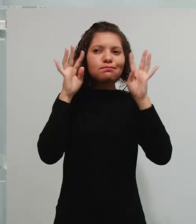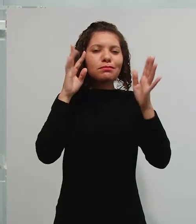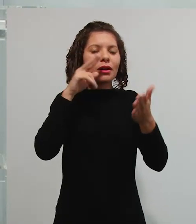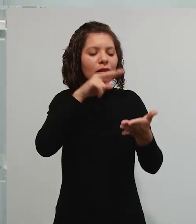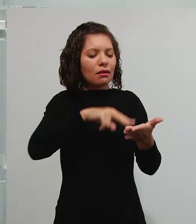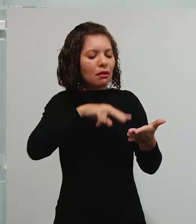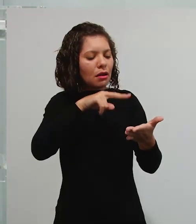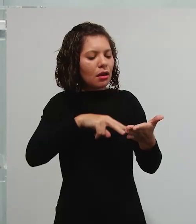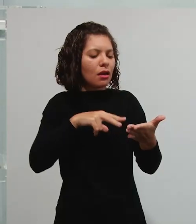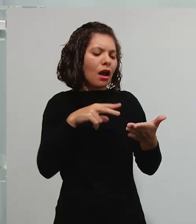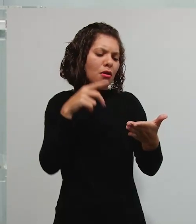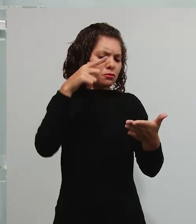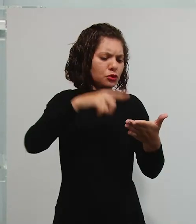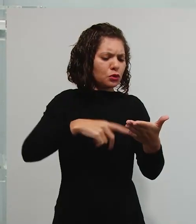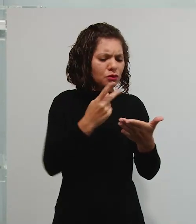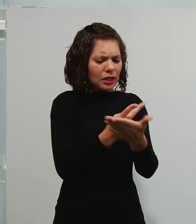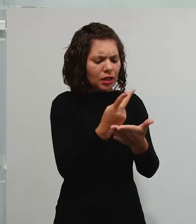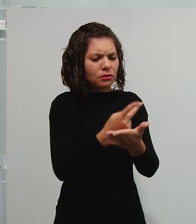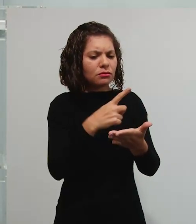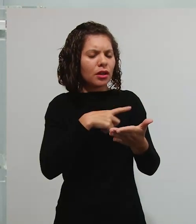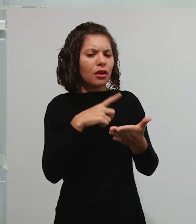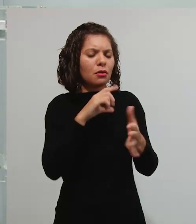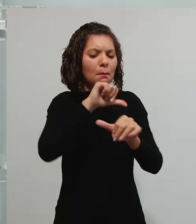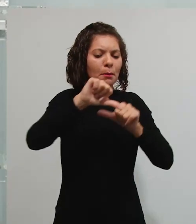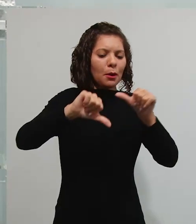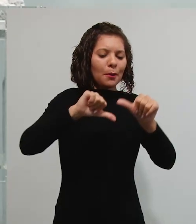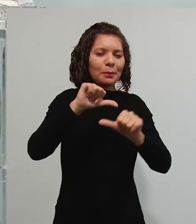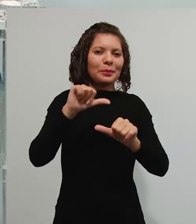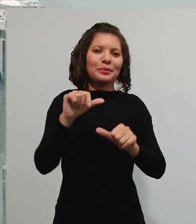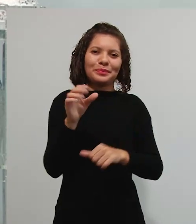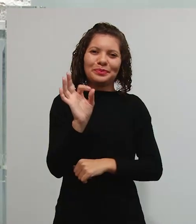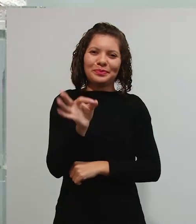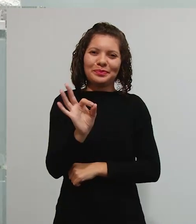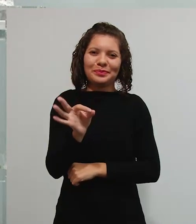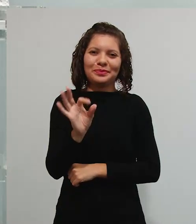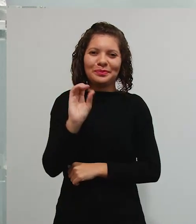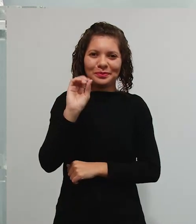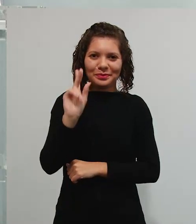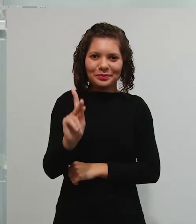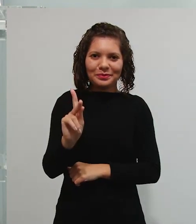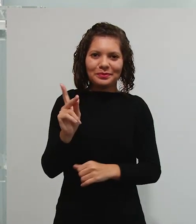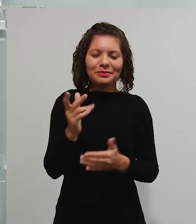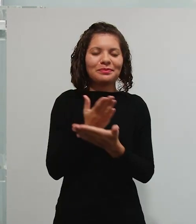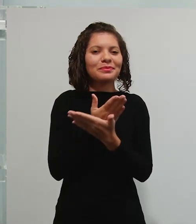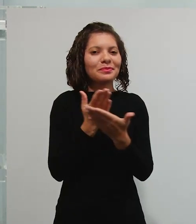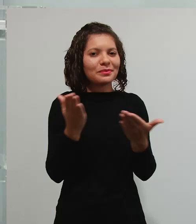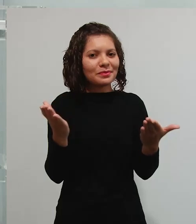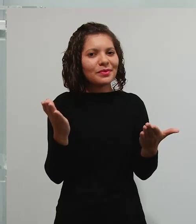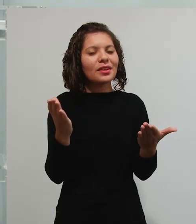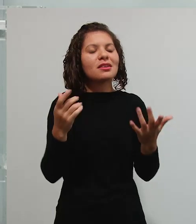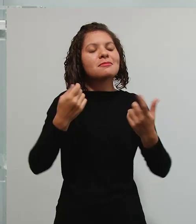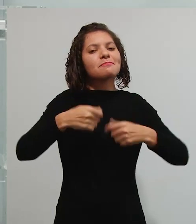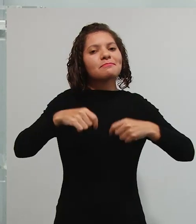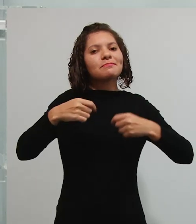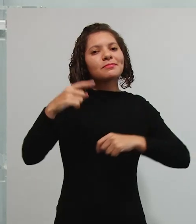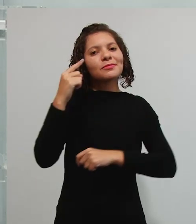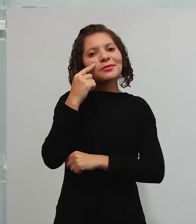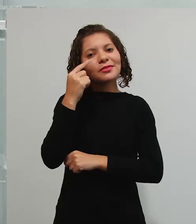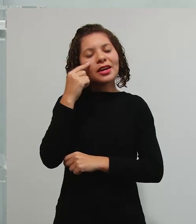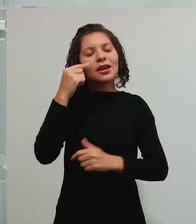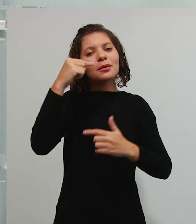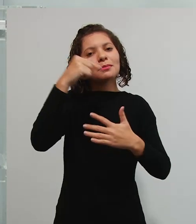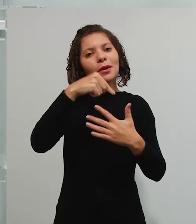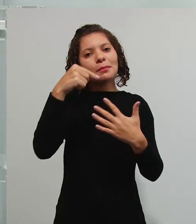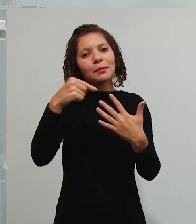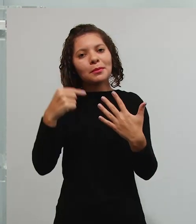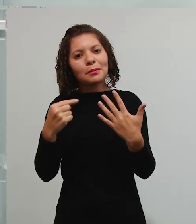vou melhorar, eu vou fazer as melhores escolhas. Está certo? Então, eu espero que vocês levem em consideração todos esses